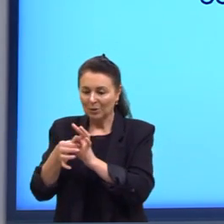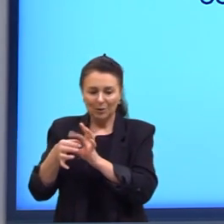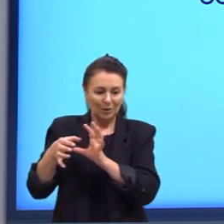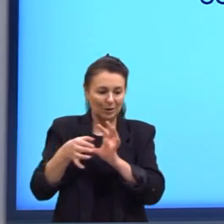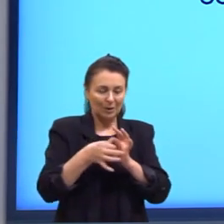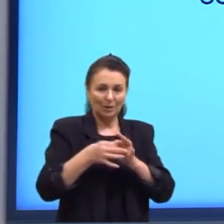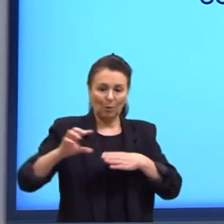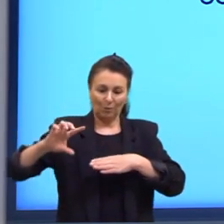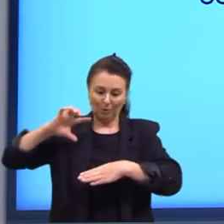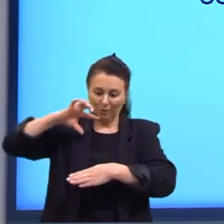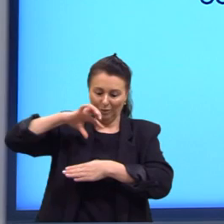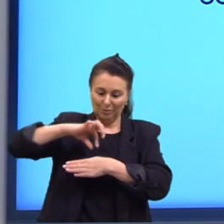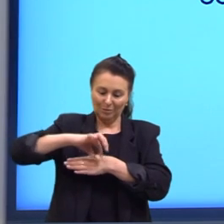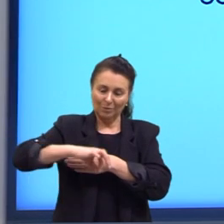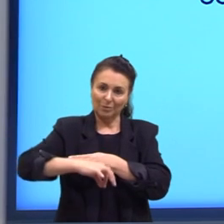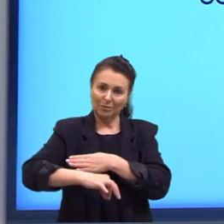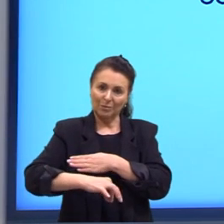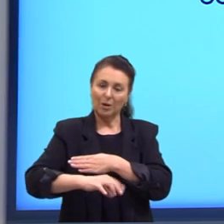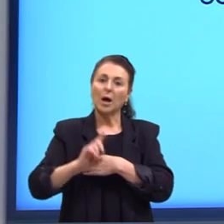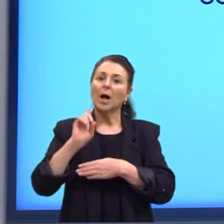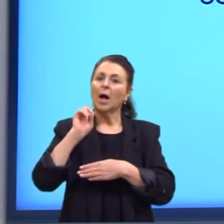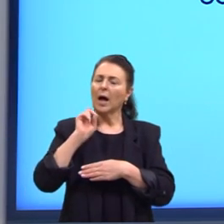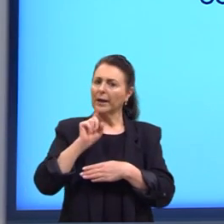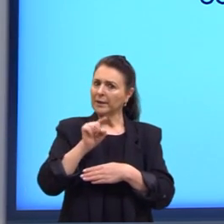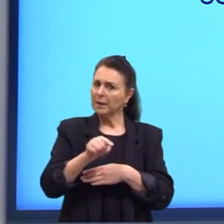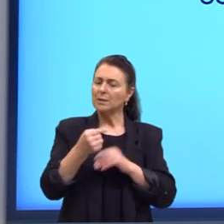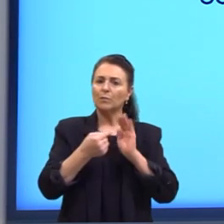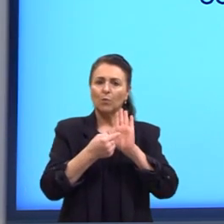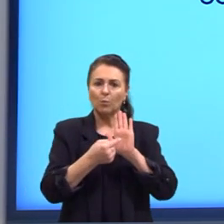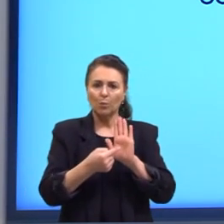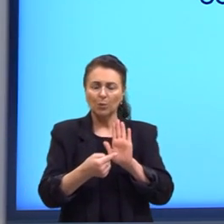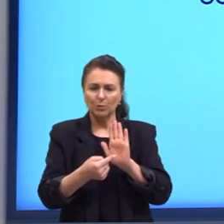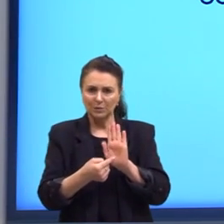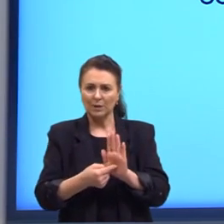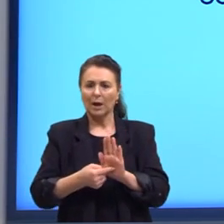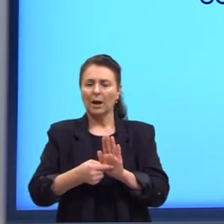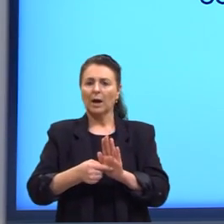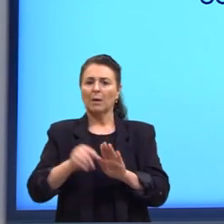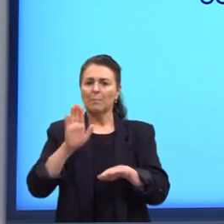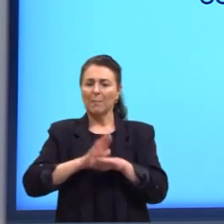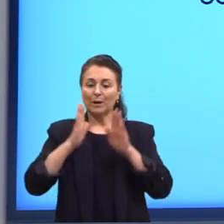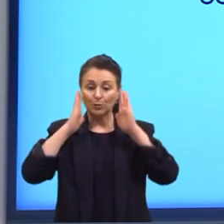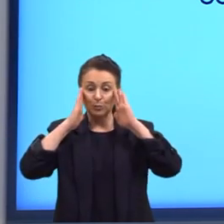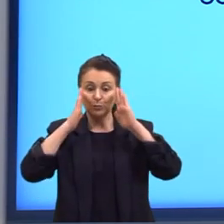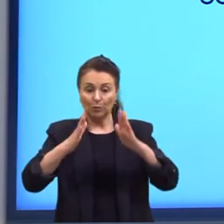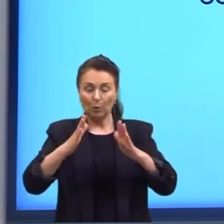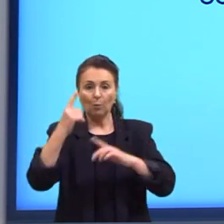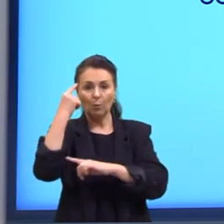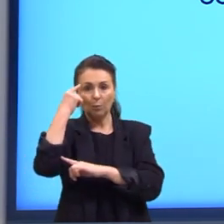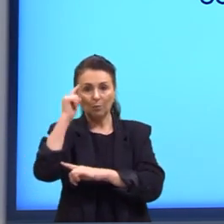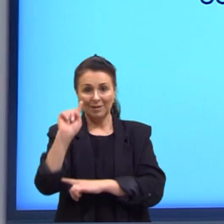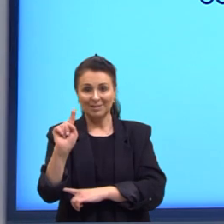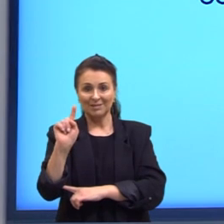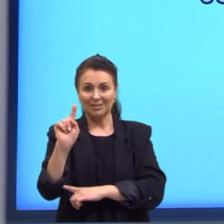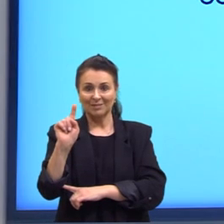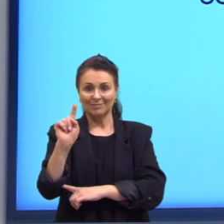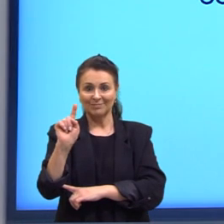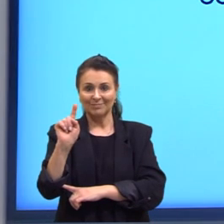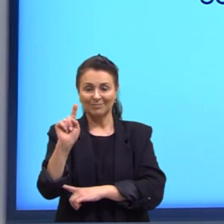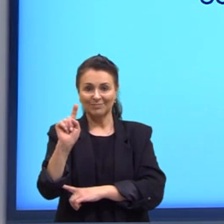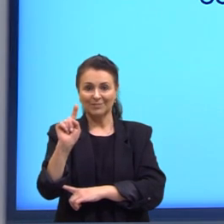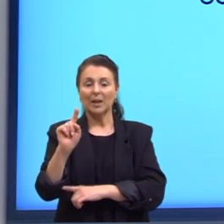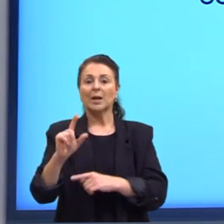vão ser aqueles que vão reafirmar ou dar mais focos mais foco as ideias por meio de conjunções